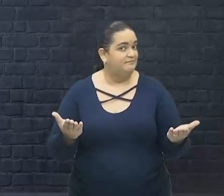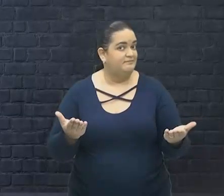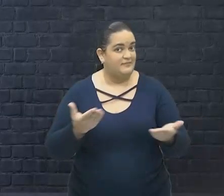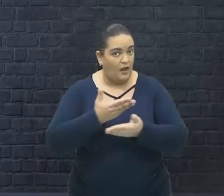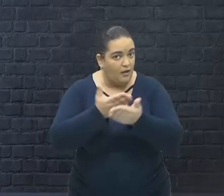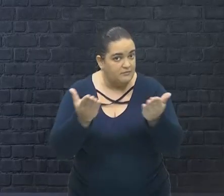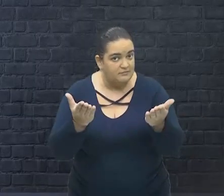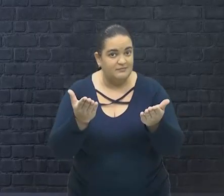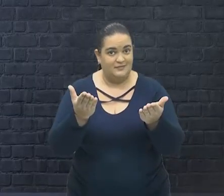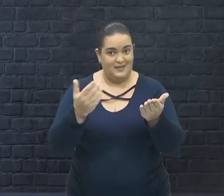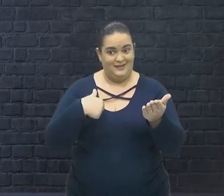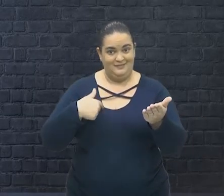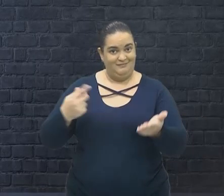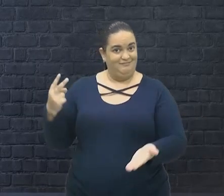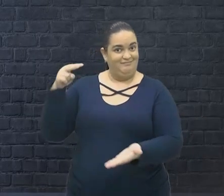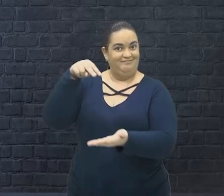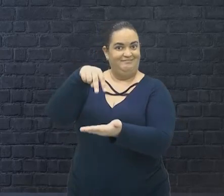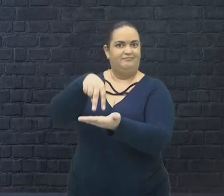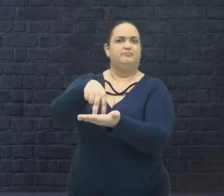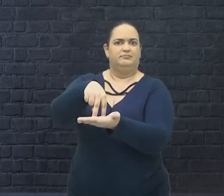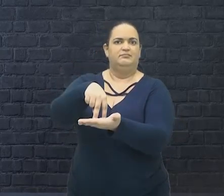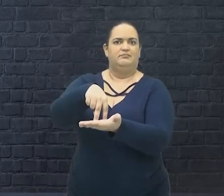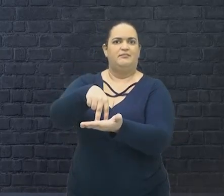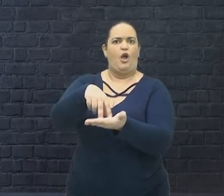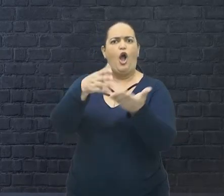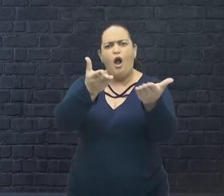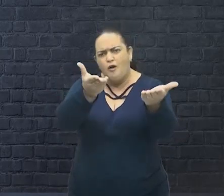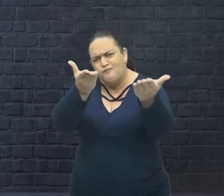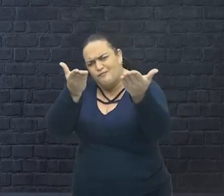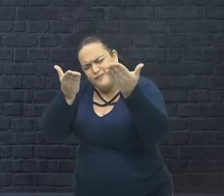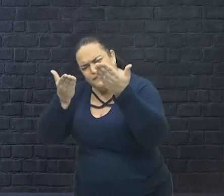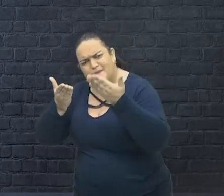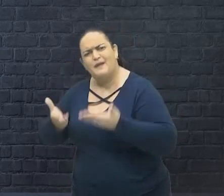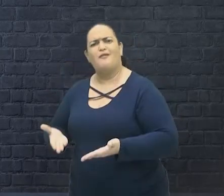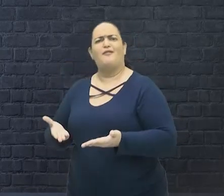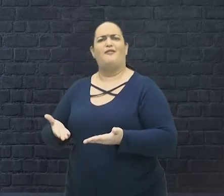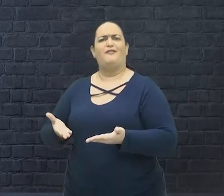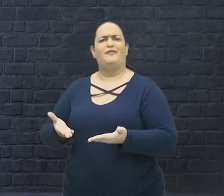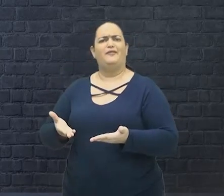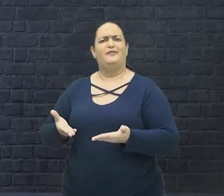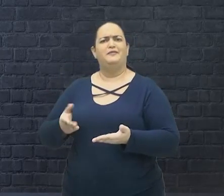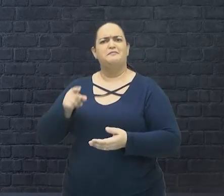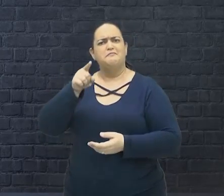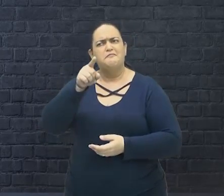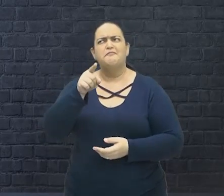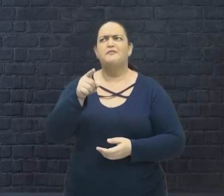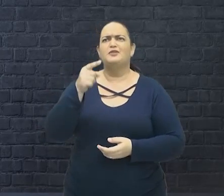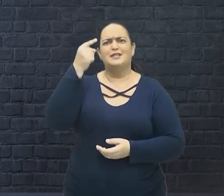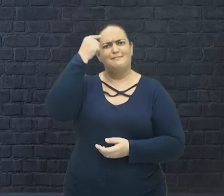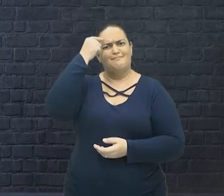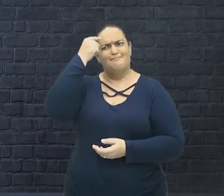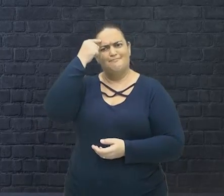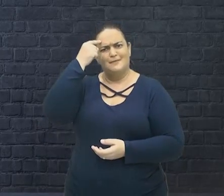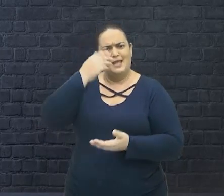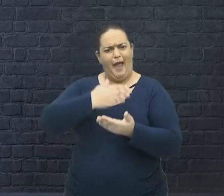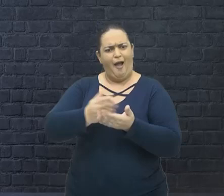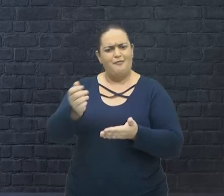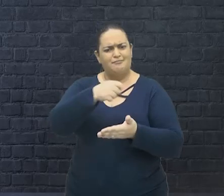Volto aqui a fazer o convite, o chamamento, para que vocês se desafiem a escrever